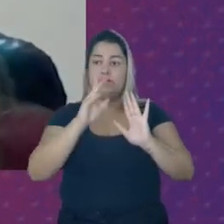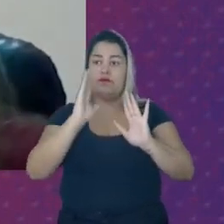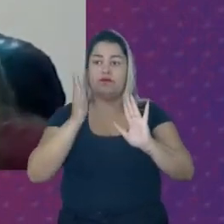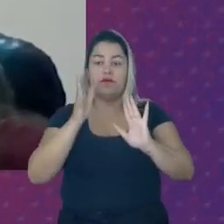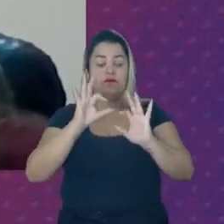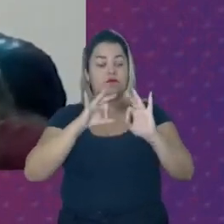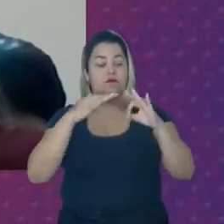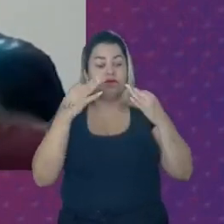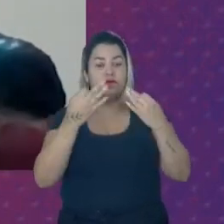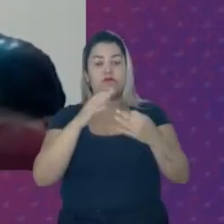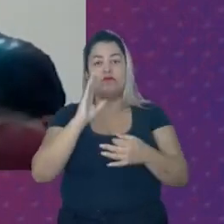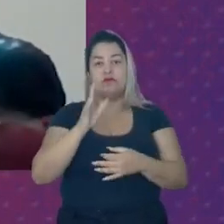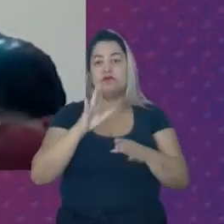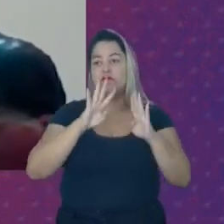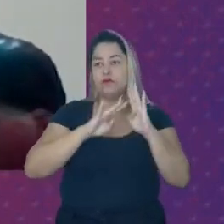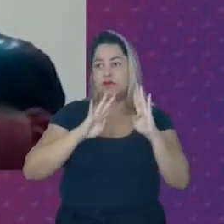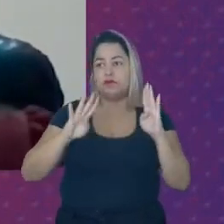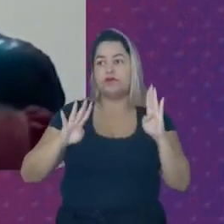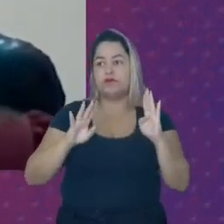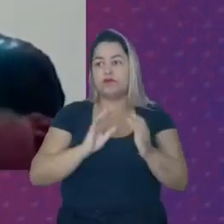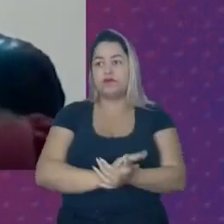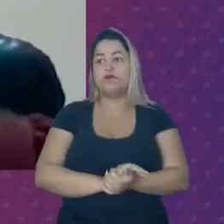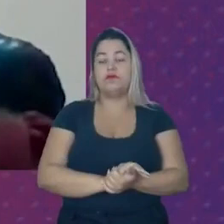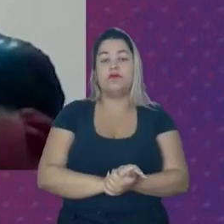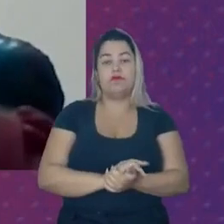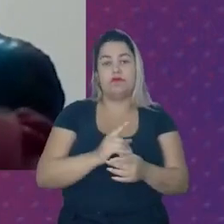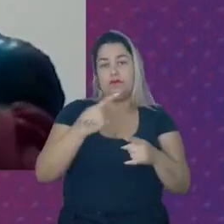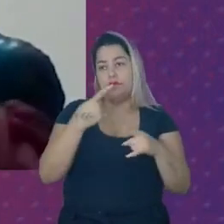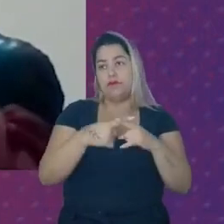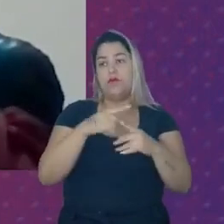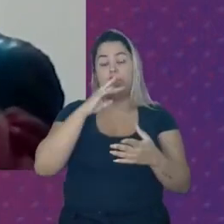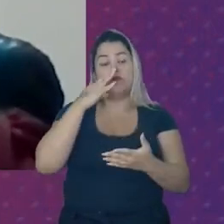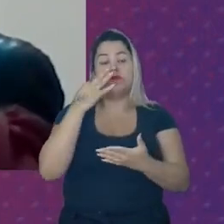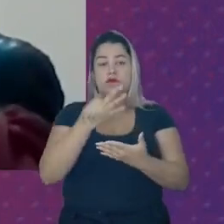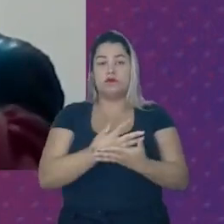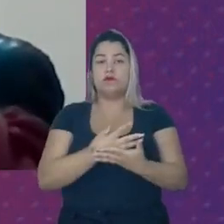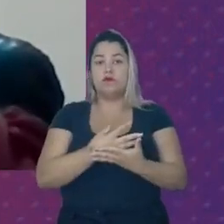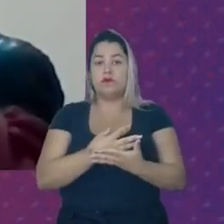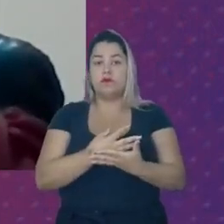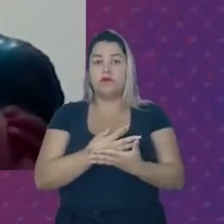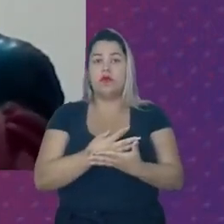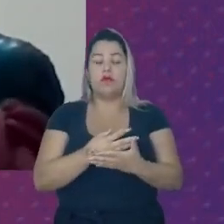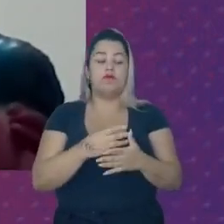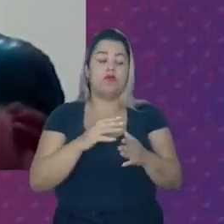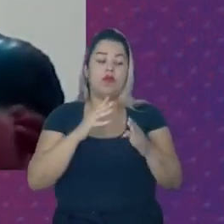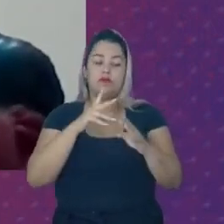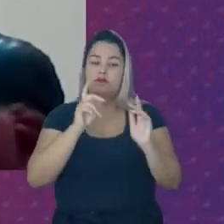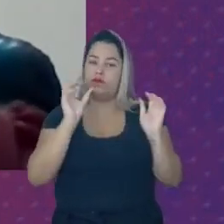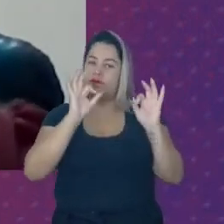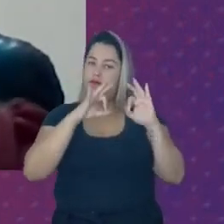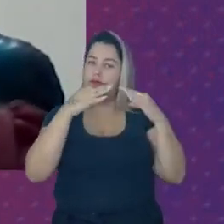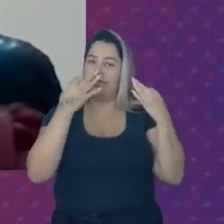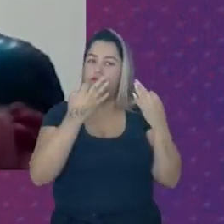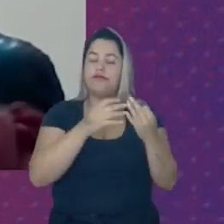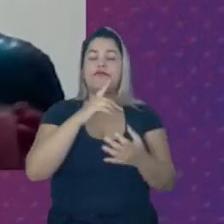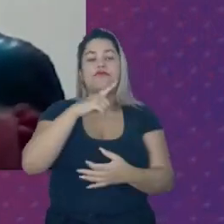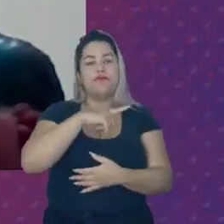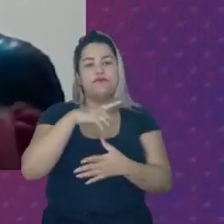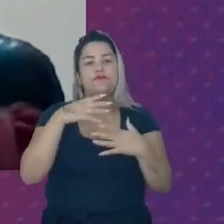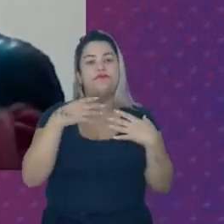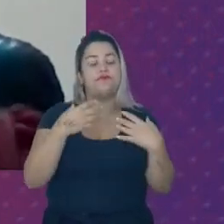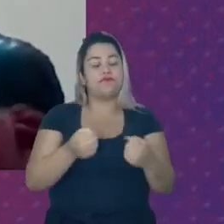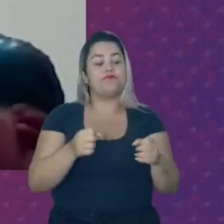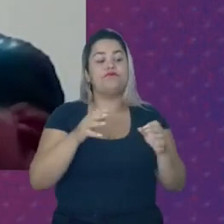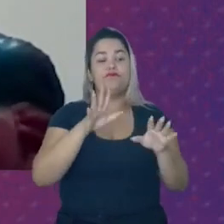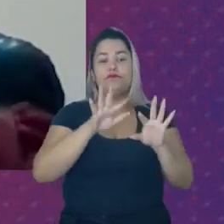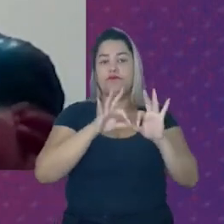são beneficiárias do programa Bolsa Família. Porque, em tese, essas famílias beneficiárias devem ser as famílias mais